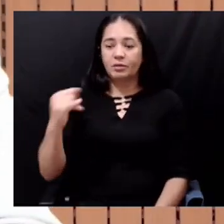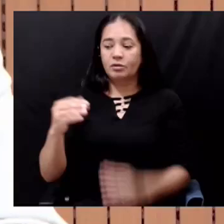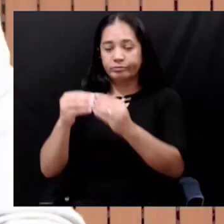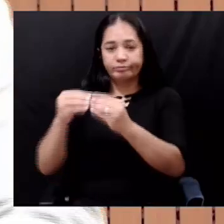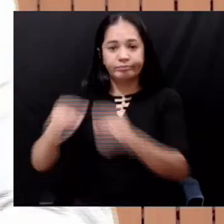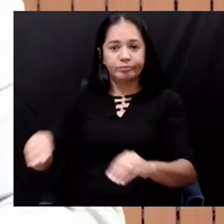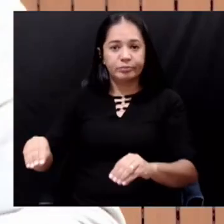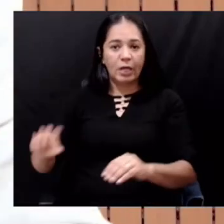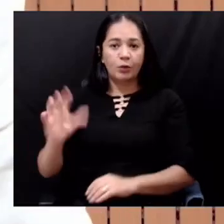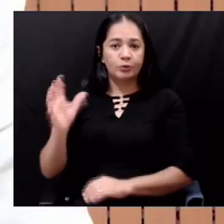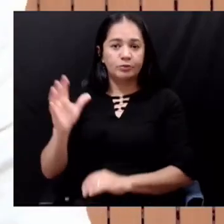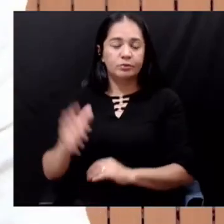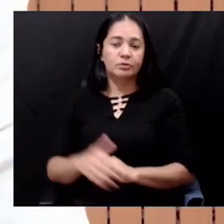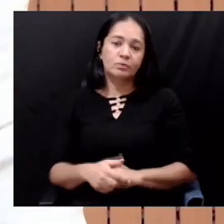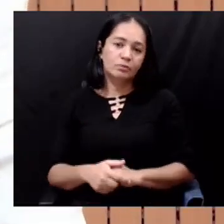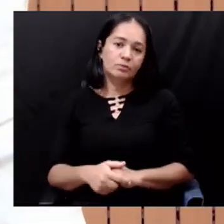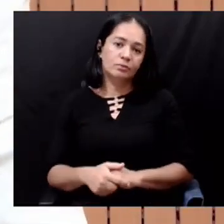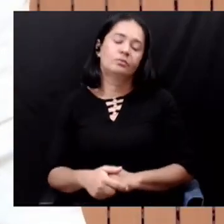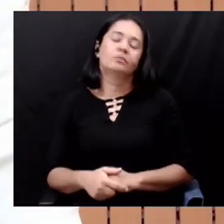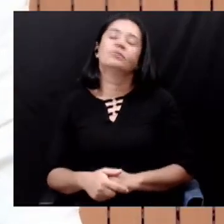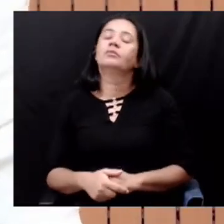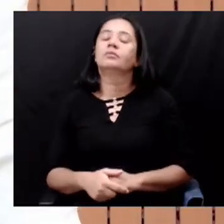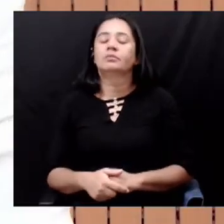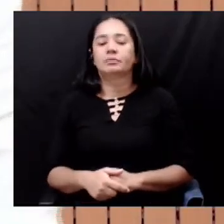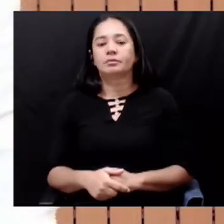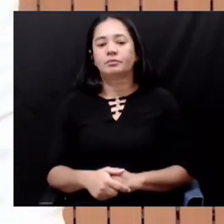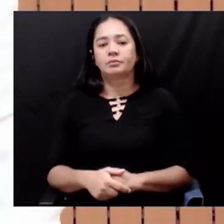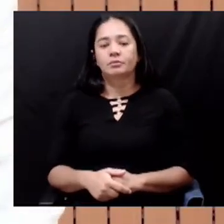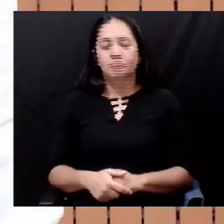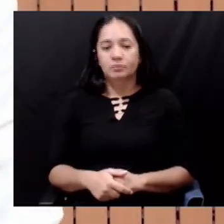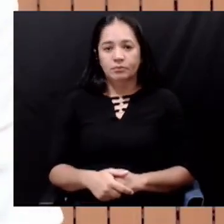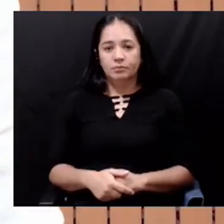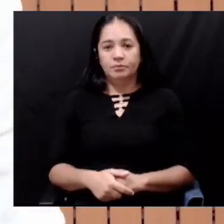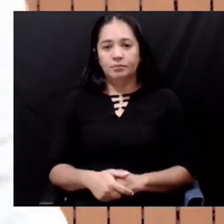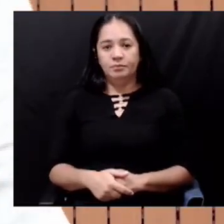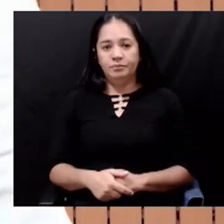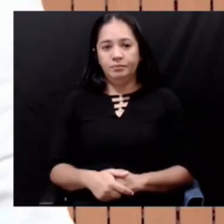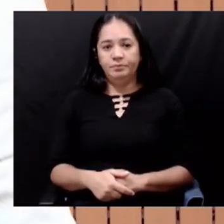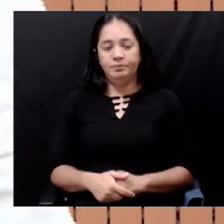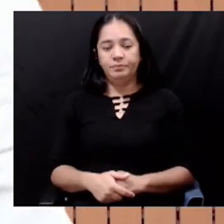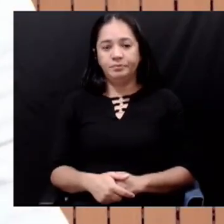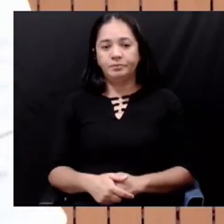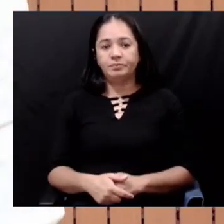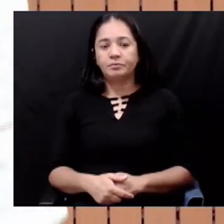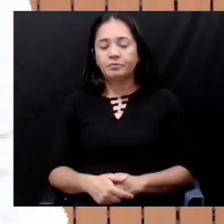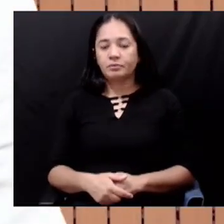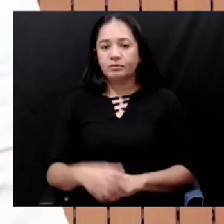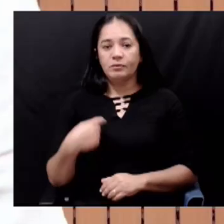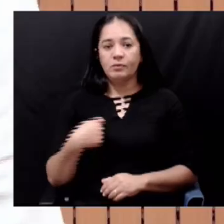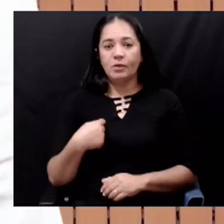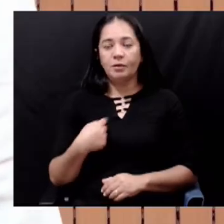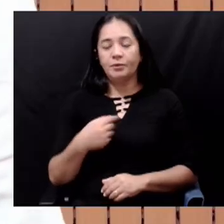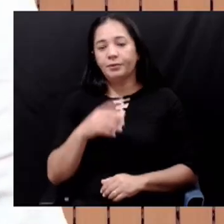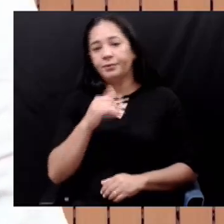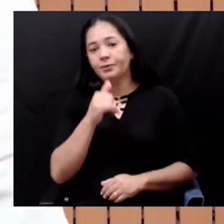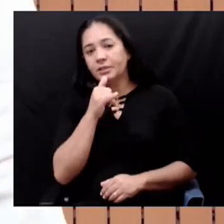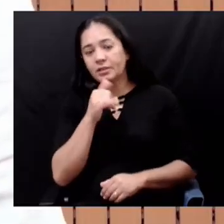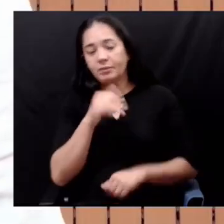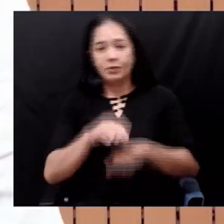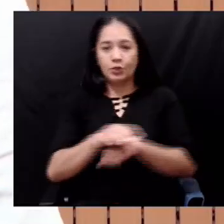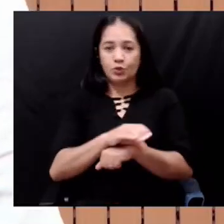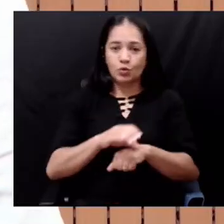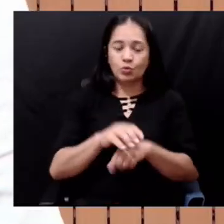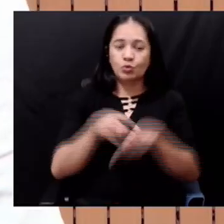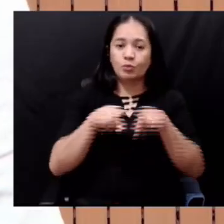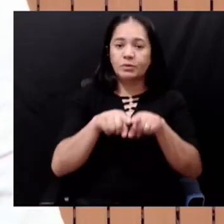exemplo concreto. Eu sou o cursinho parceiro, Guida é do cursinho IO,